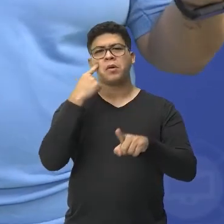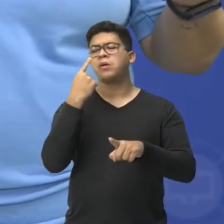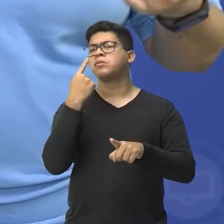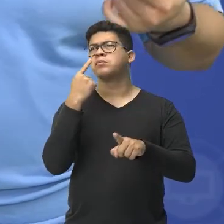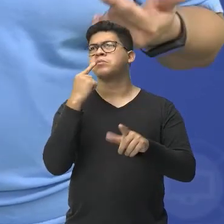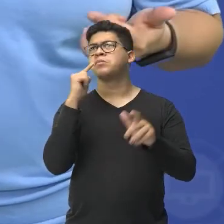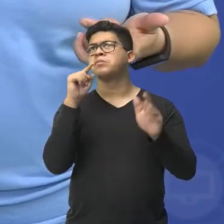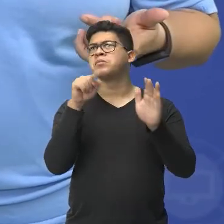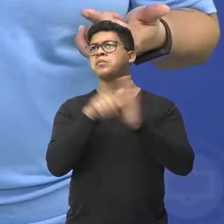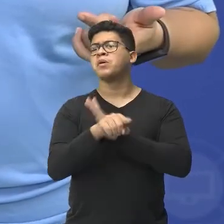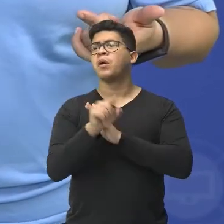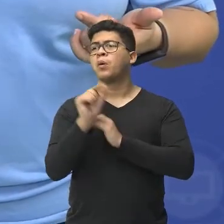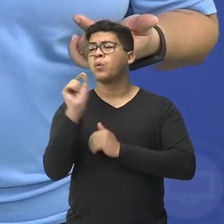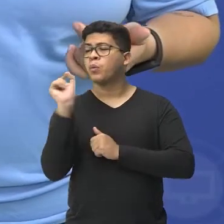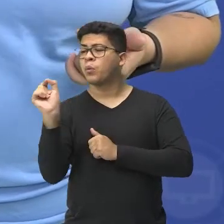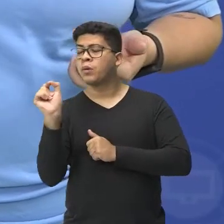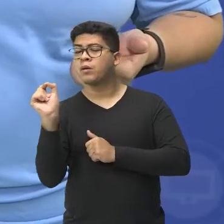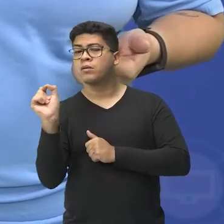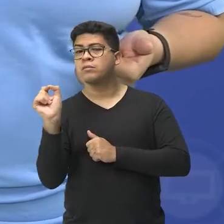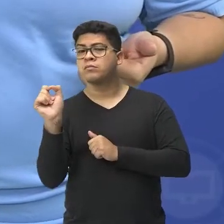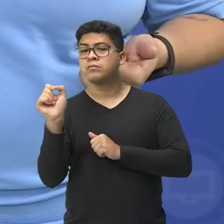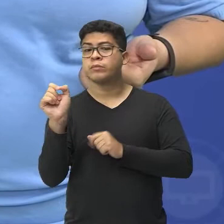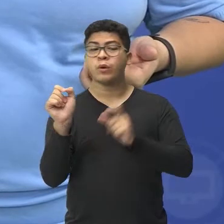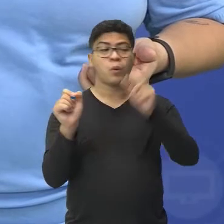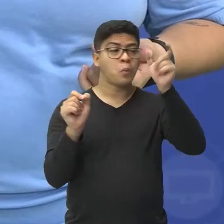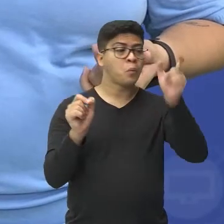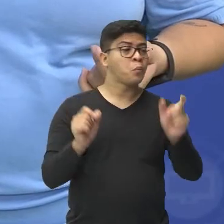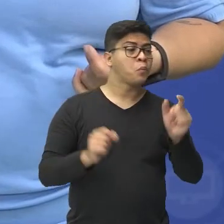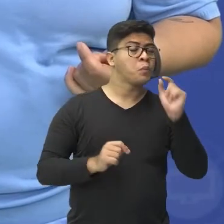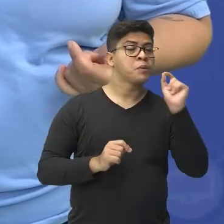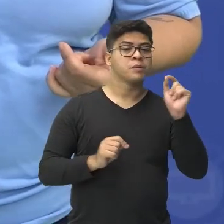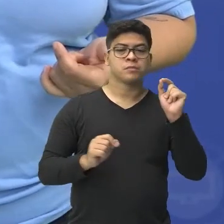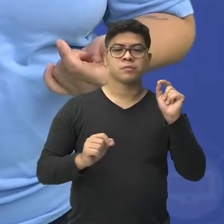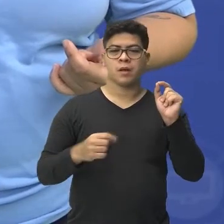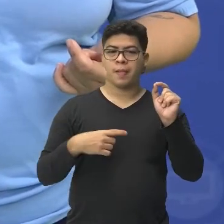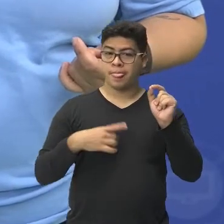pergunta que ou quem. E aí, para cada